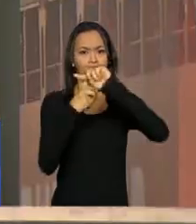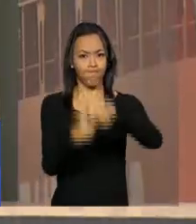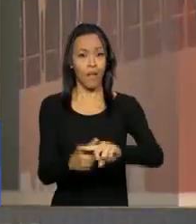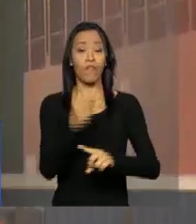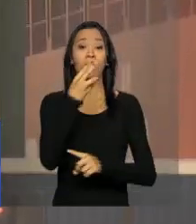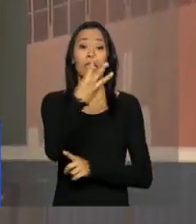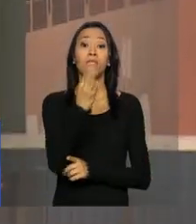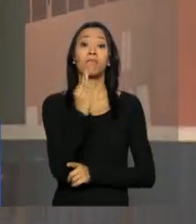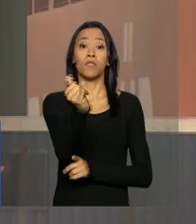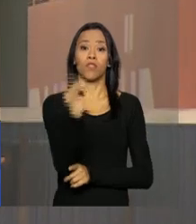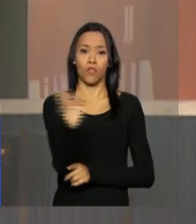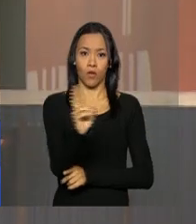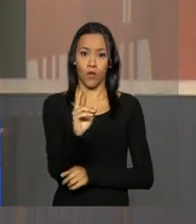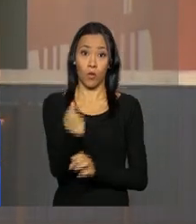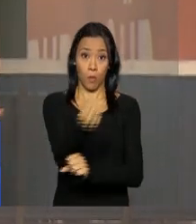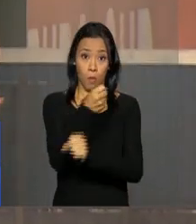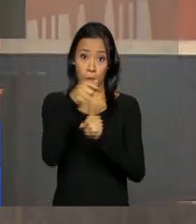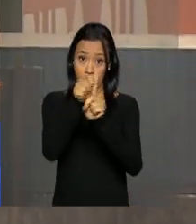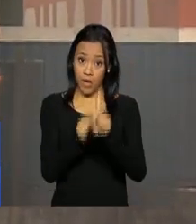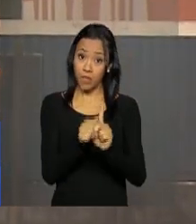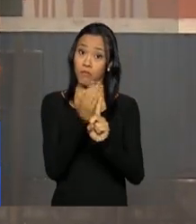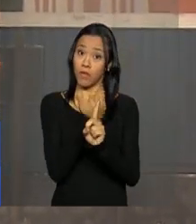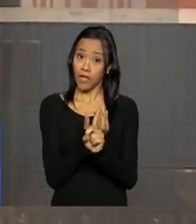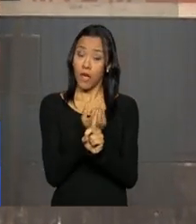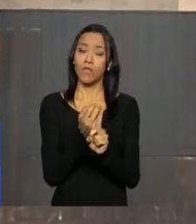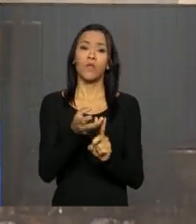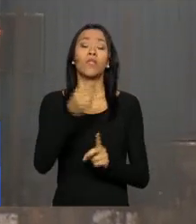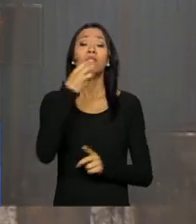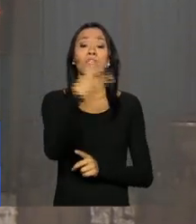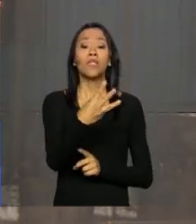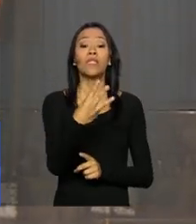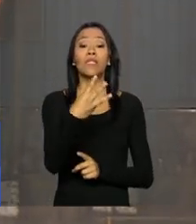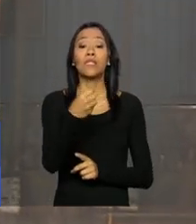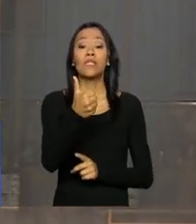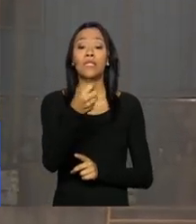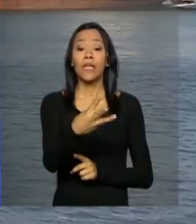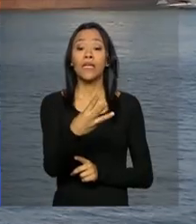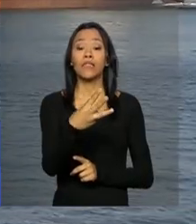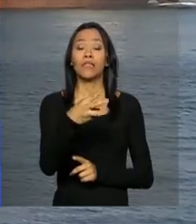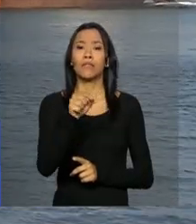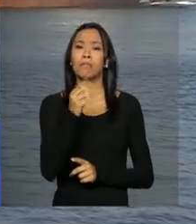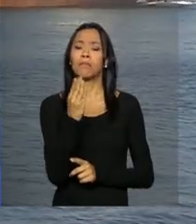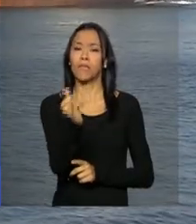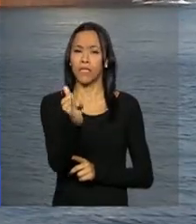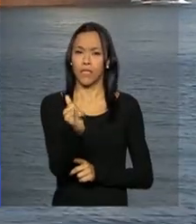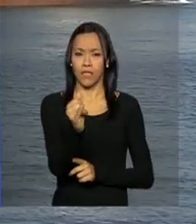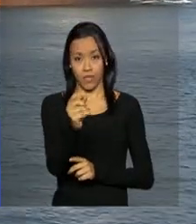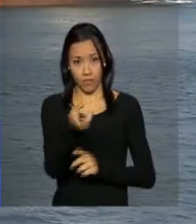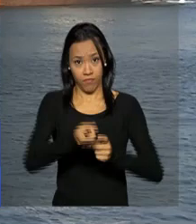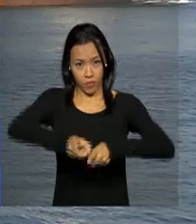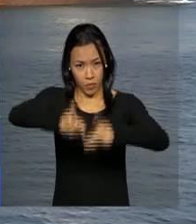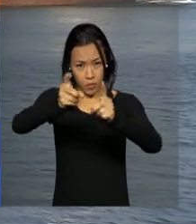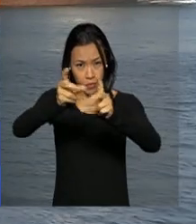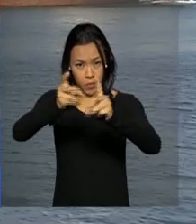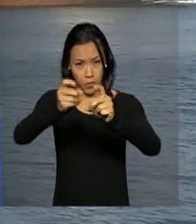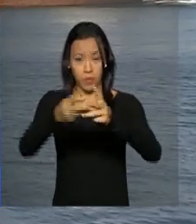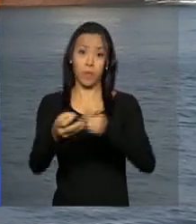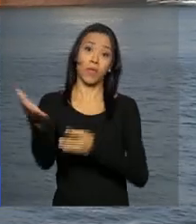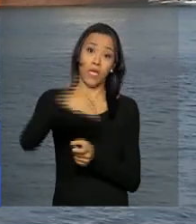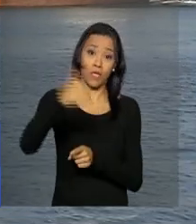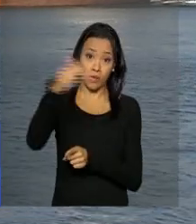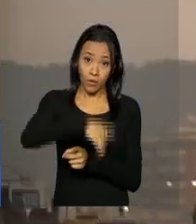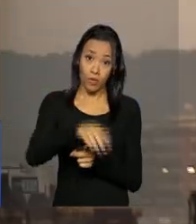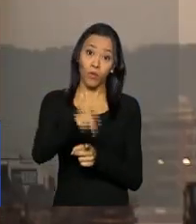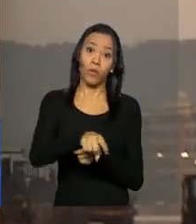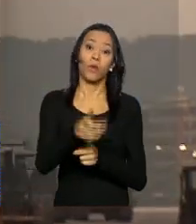dólares no mês passado o país exportou 13 bilhões 300 milhões de dólares e importou 10 bilhões 300 milhões de